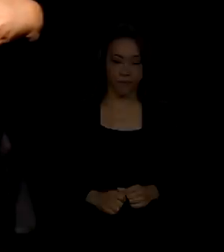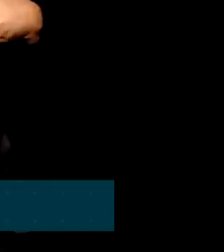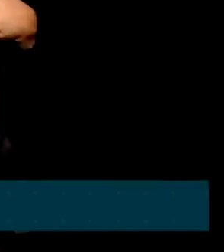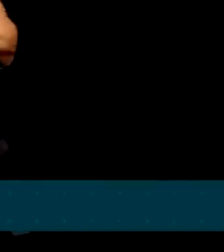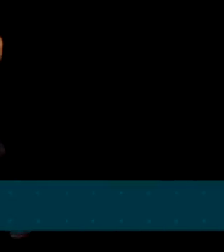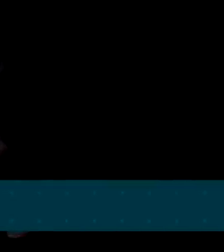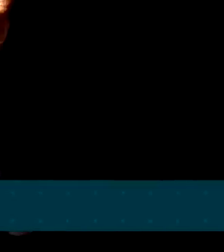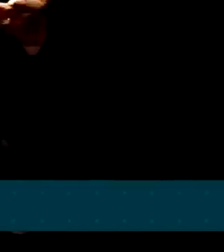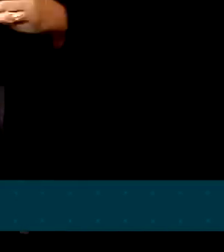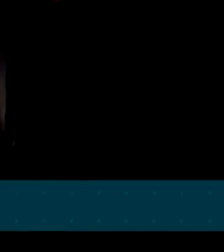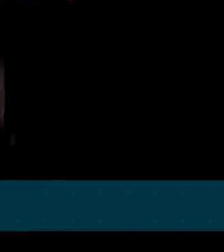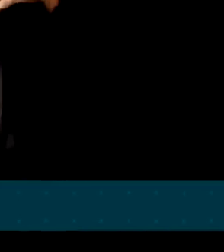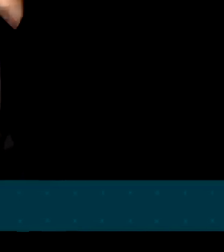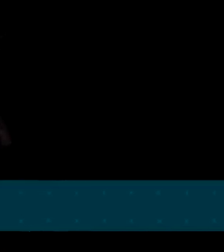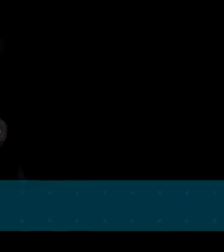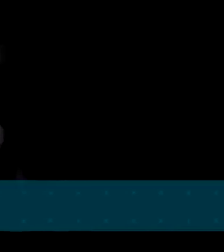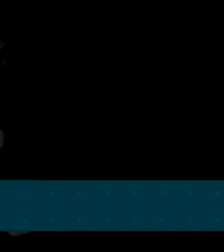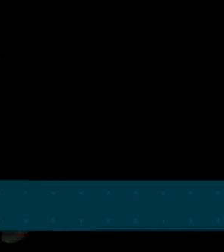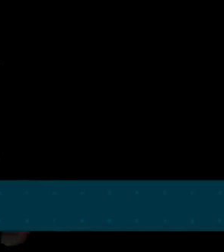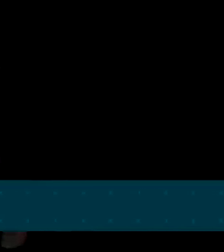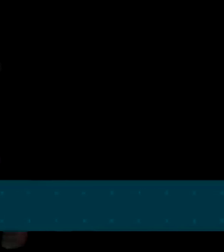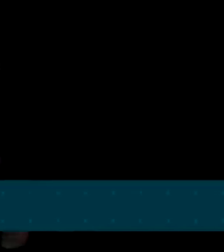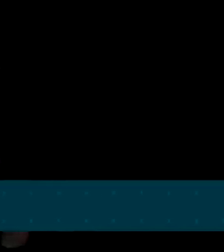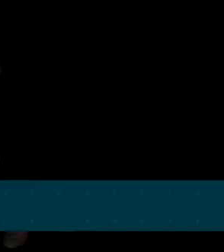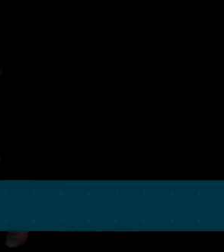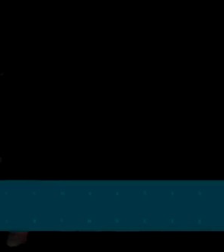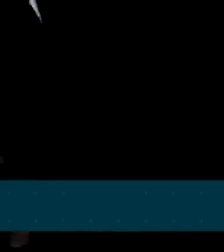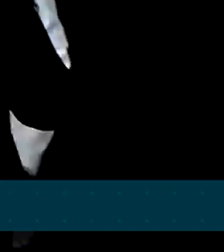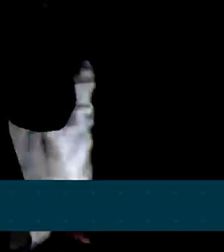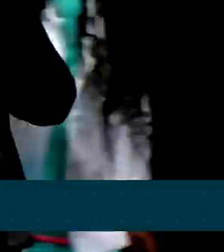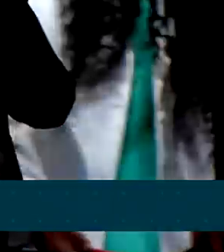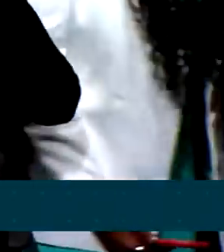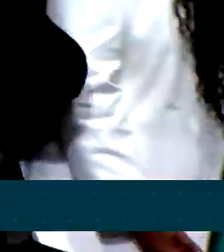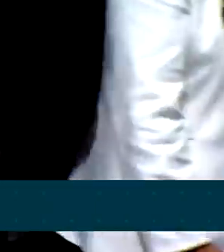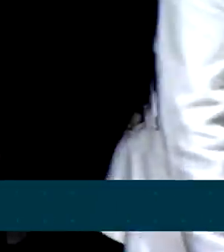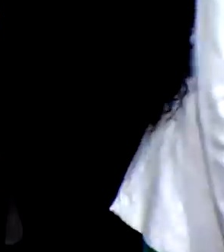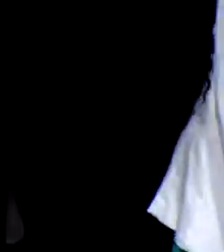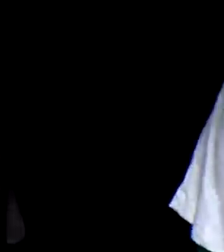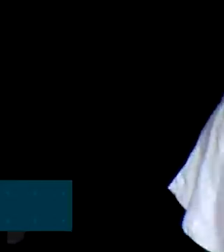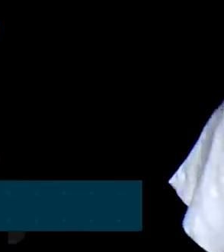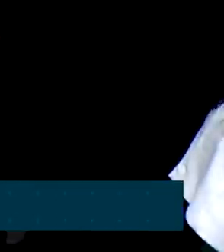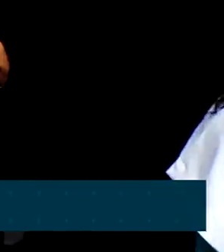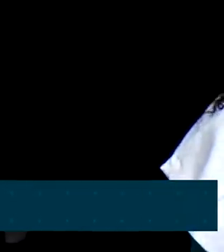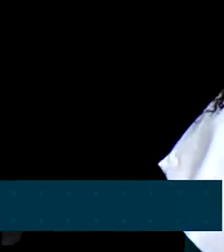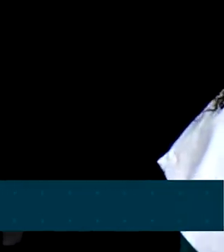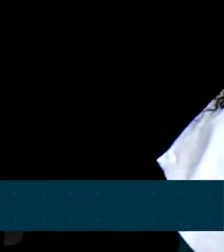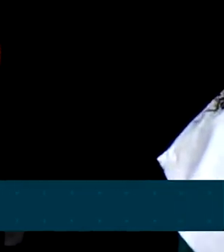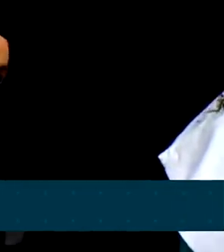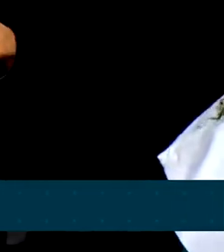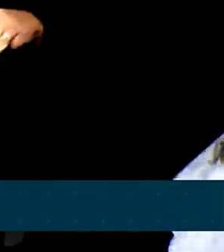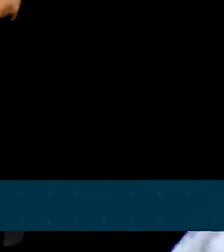a mesa com tantas ministros ditado do governo que do governo que mais nomeou mulheres para os seus ministérios